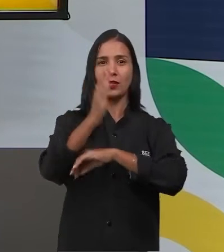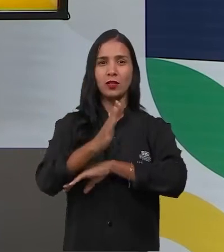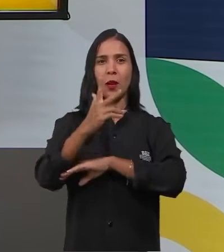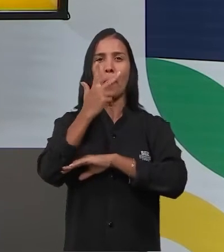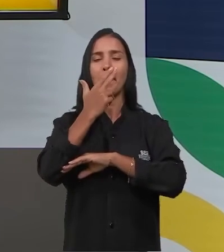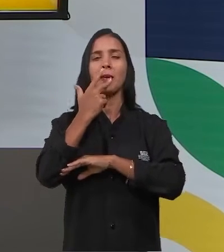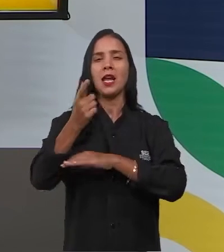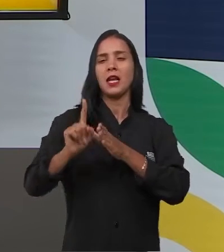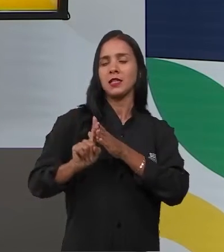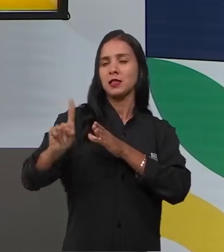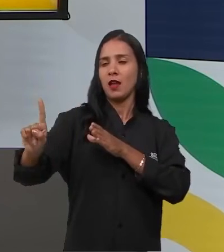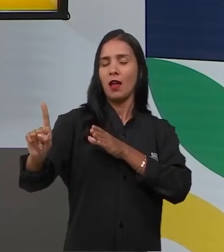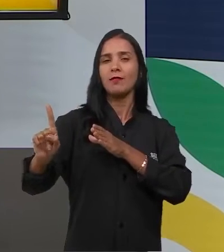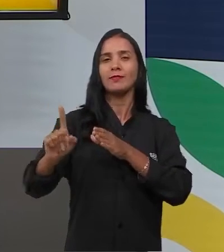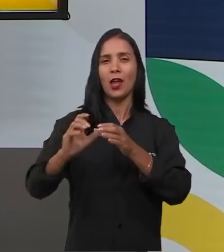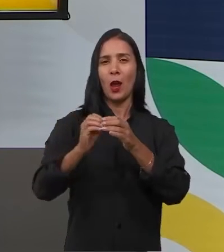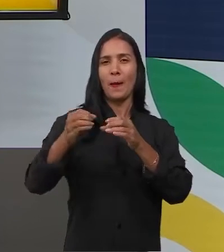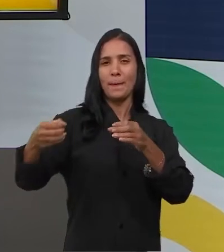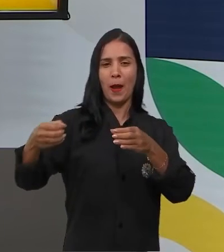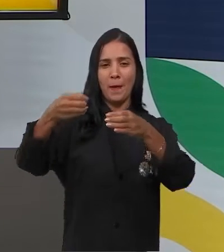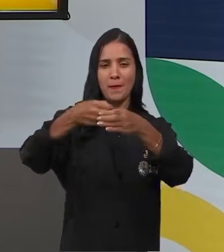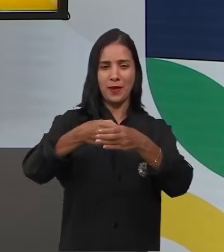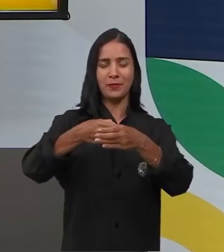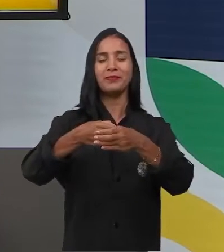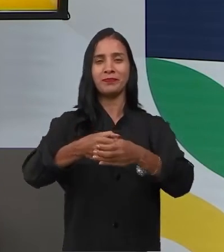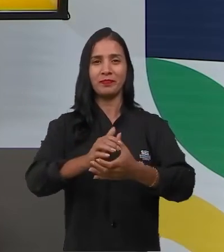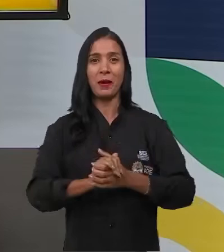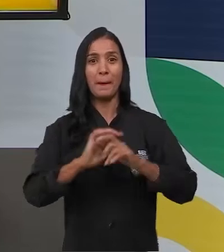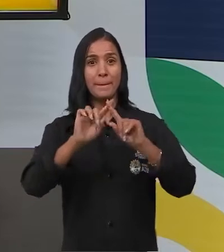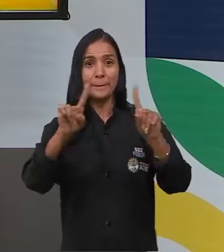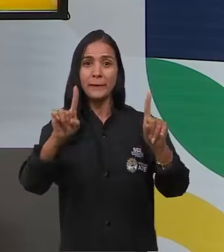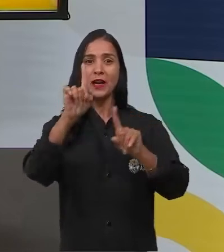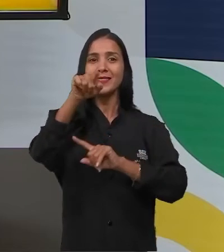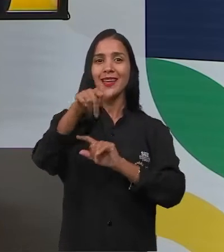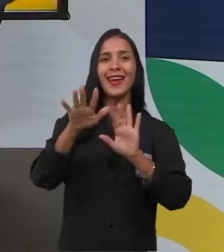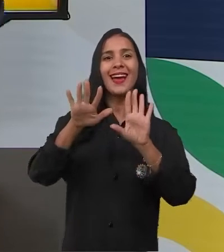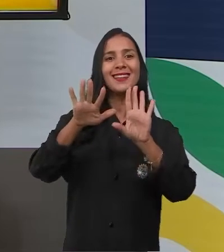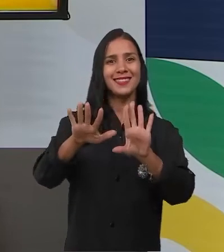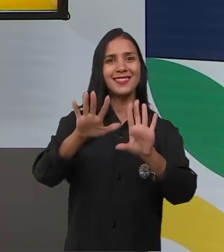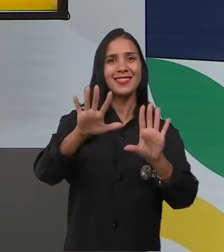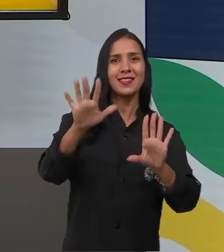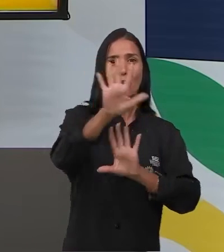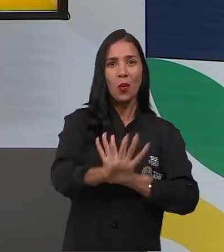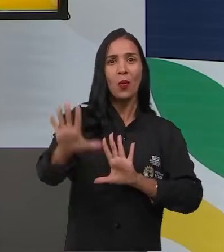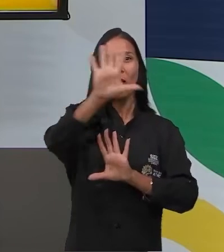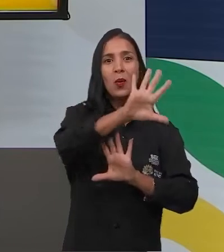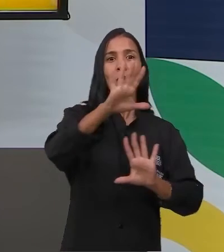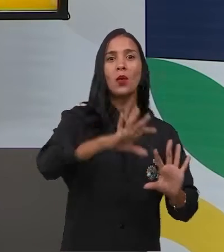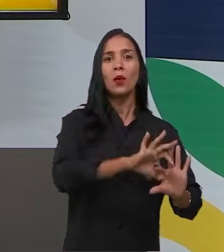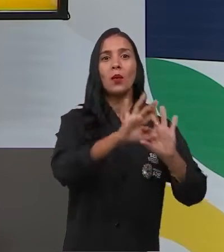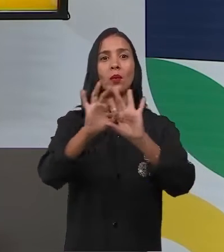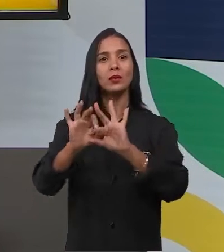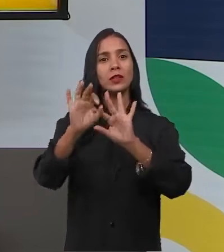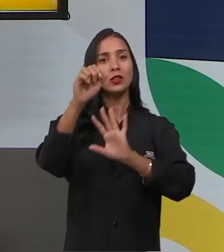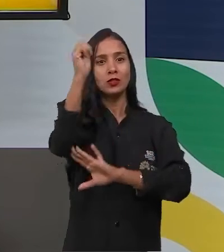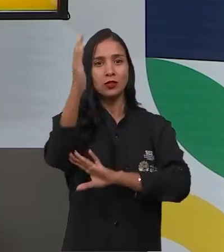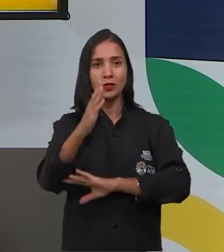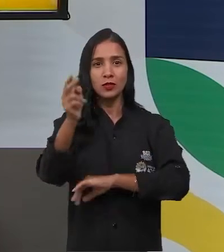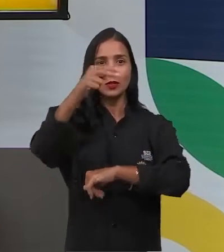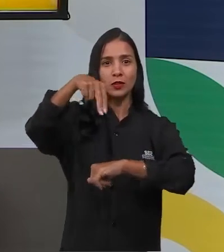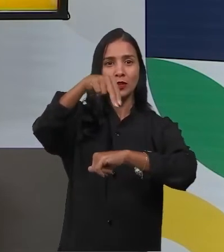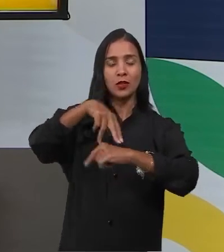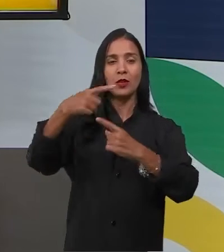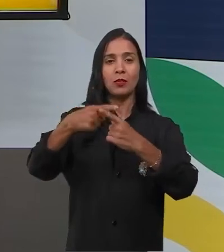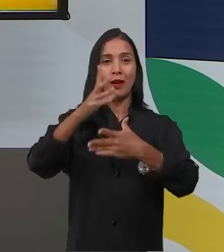como se fosse repreendido, reprimido. Porém, é isso que faz o contexto nacional, porque isso está